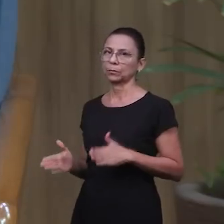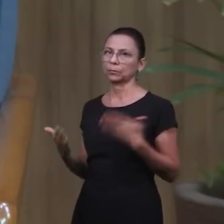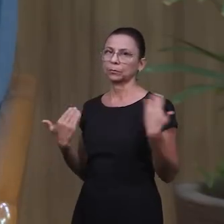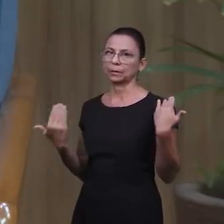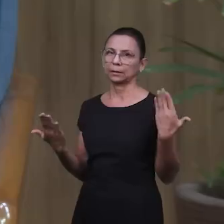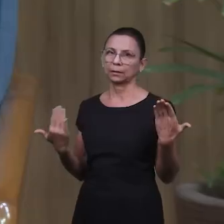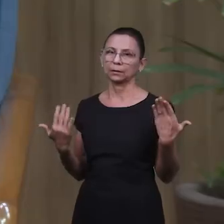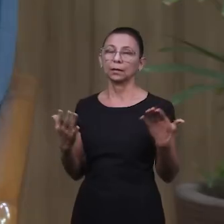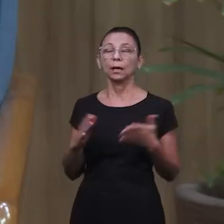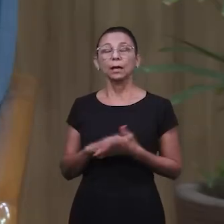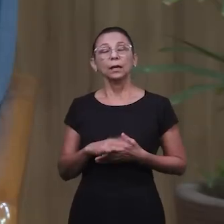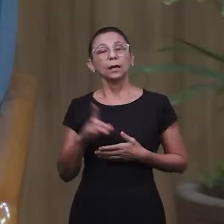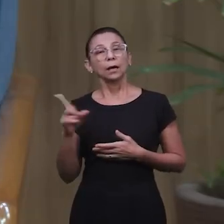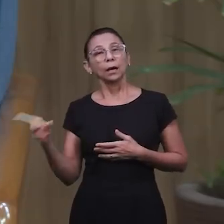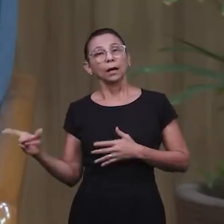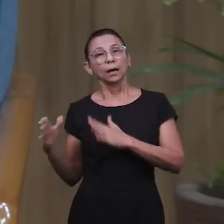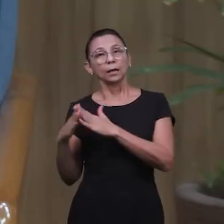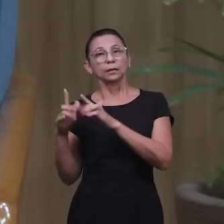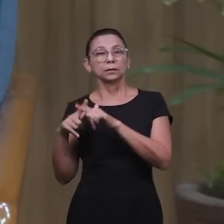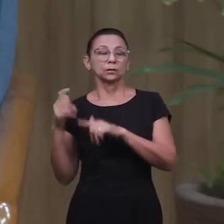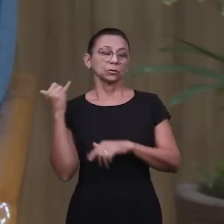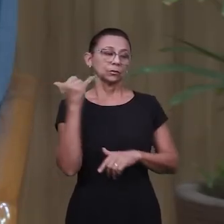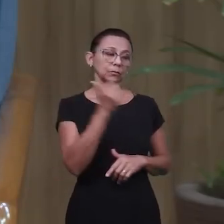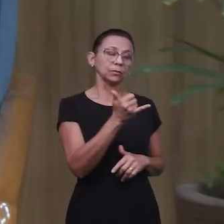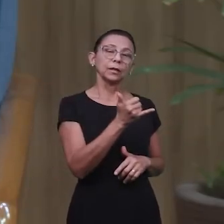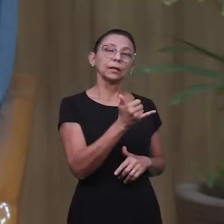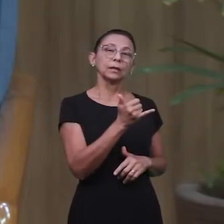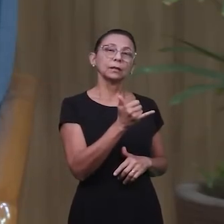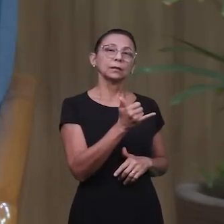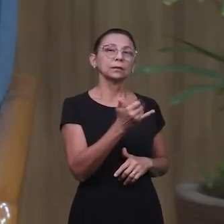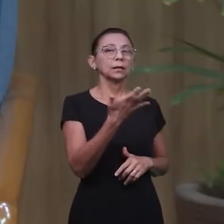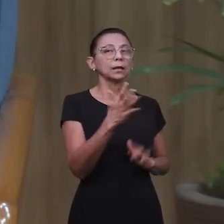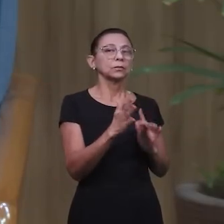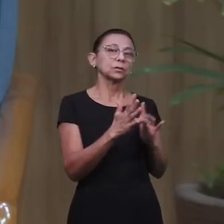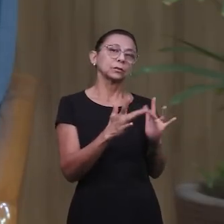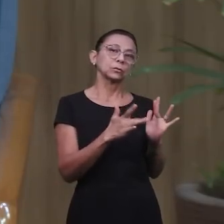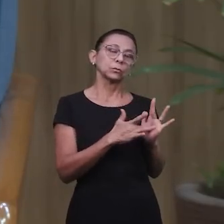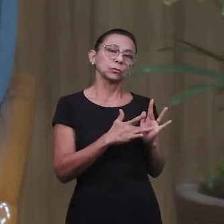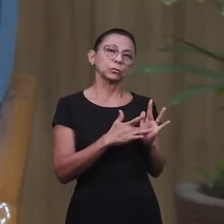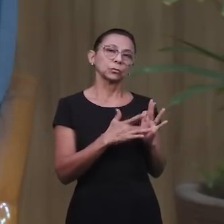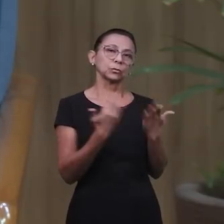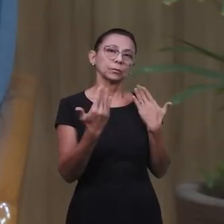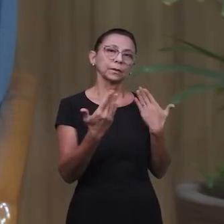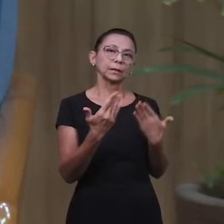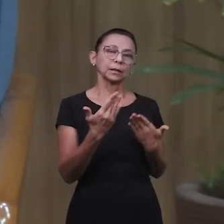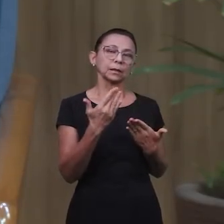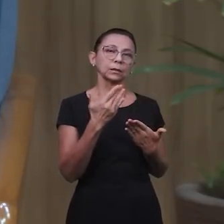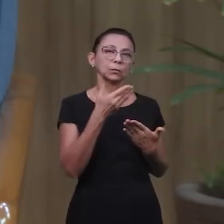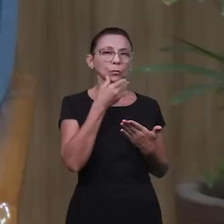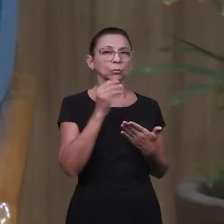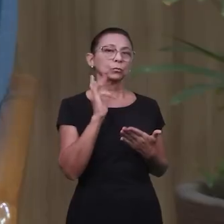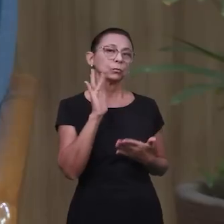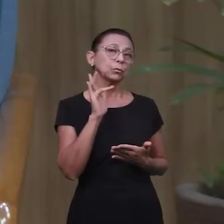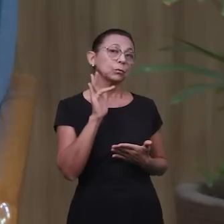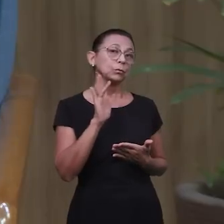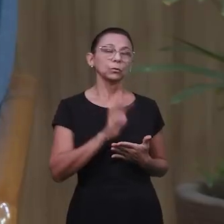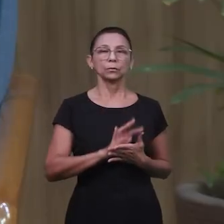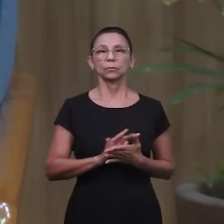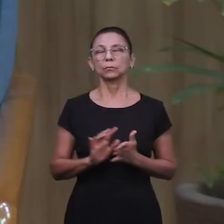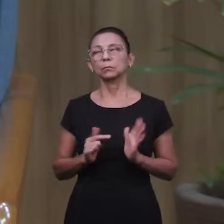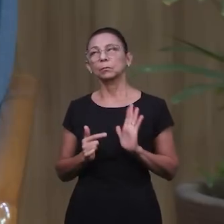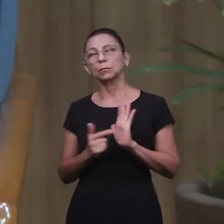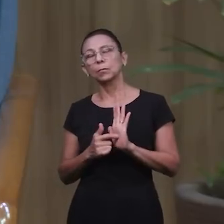fiel. Ora, a noiva fala ao noivo, se posiciona, fala sobre os